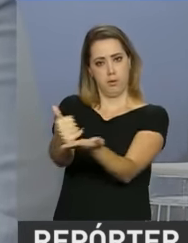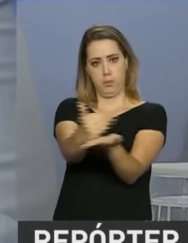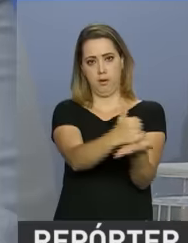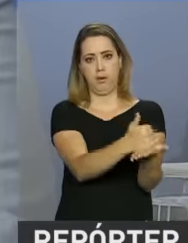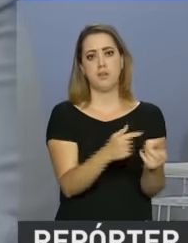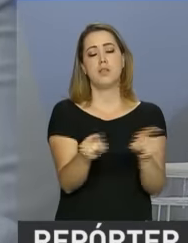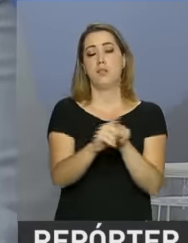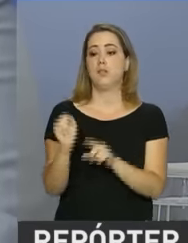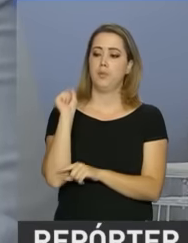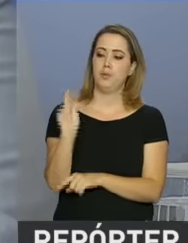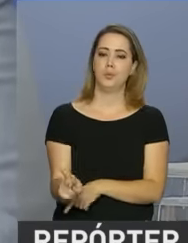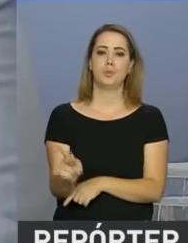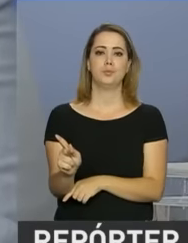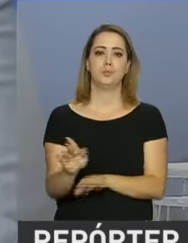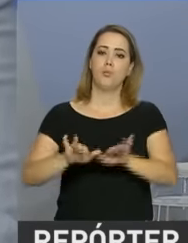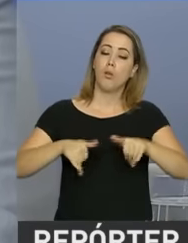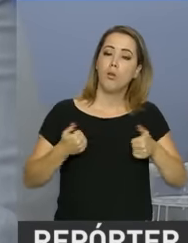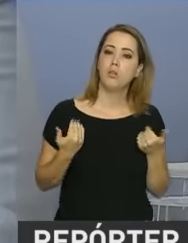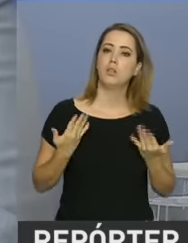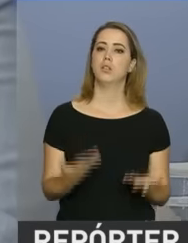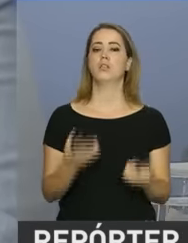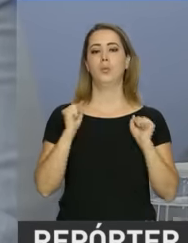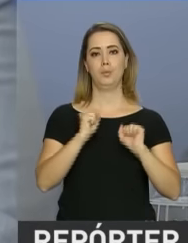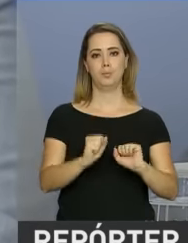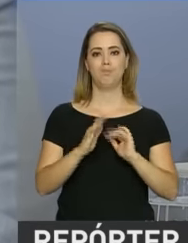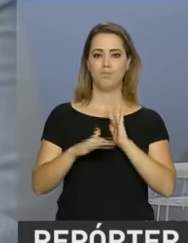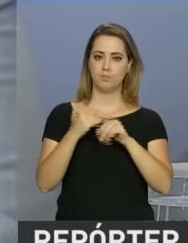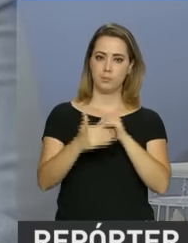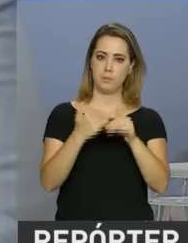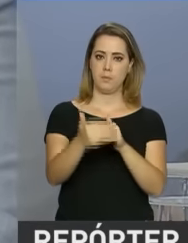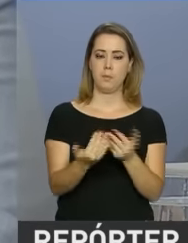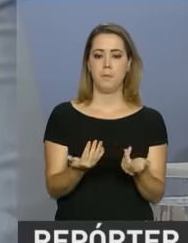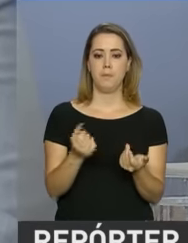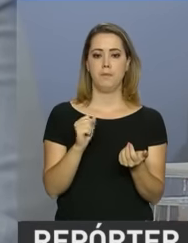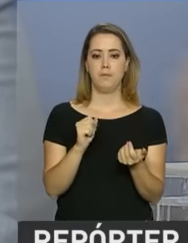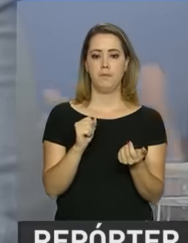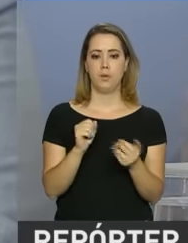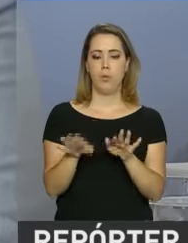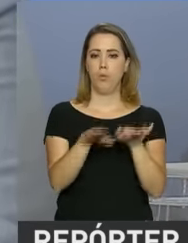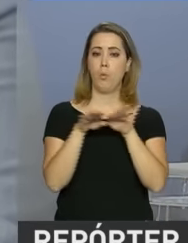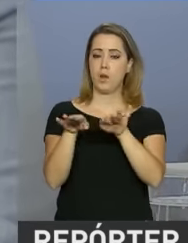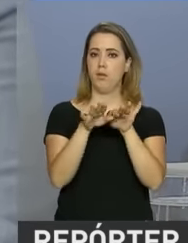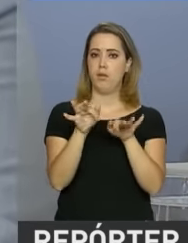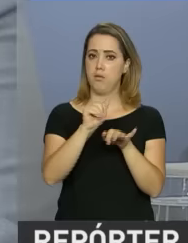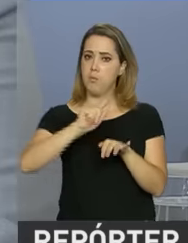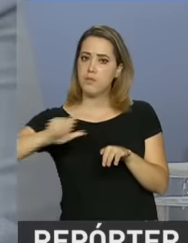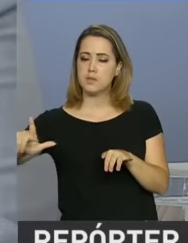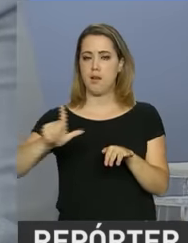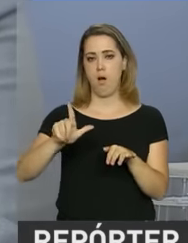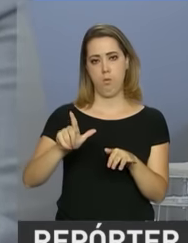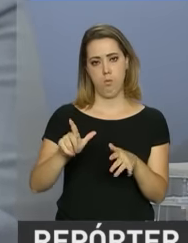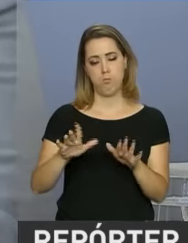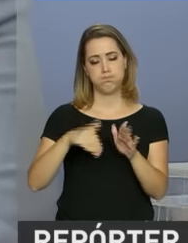Previdência e portanto viabilizam a a a a o equilíbrio fiscal dos Estados ao